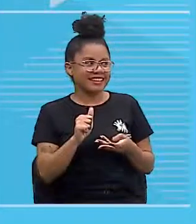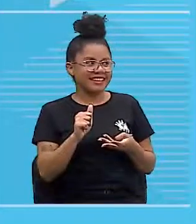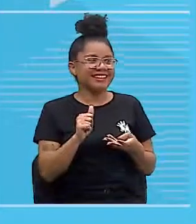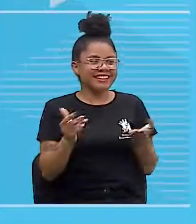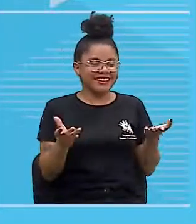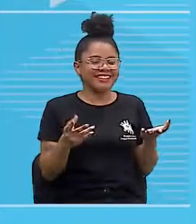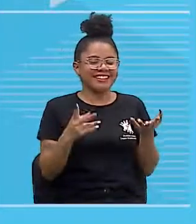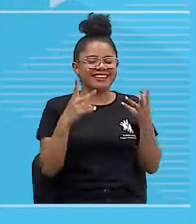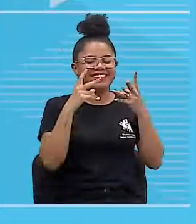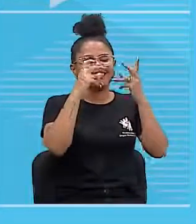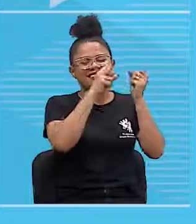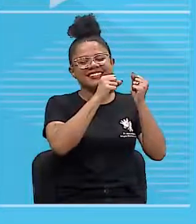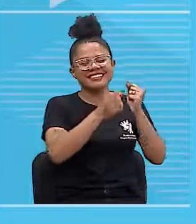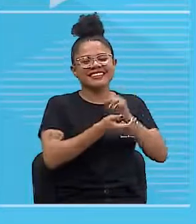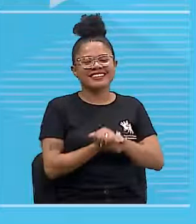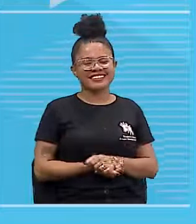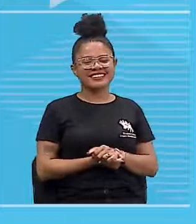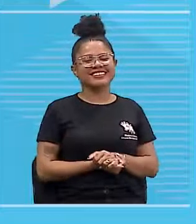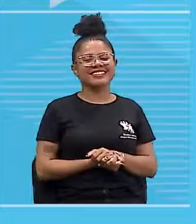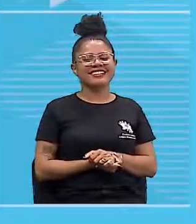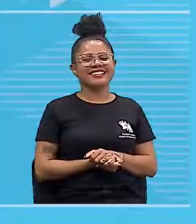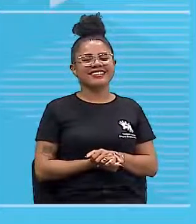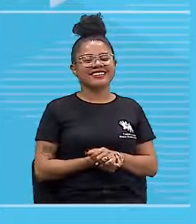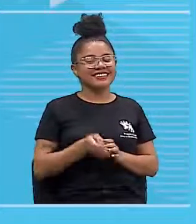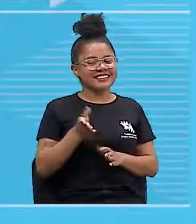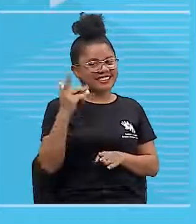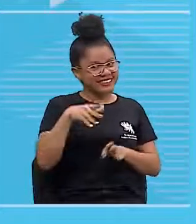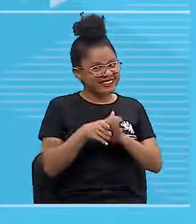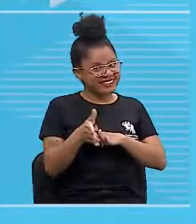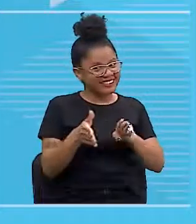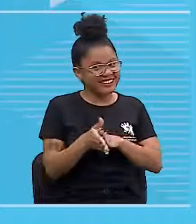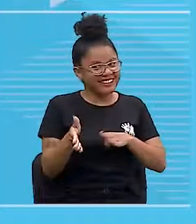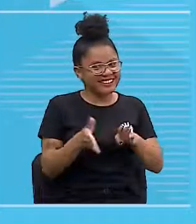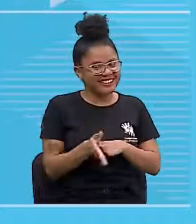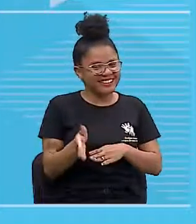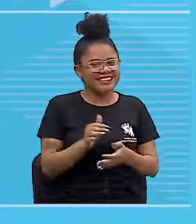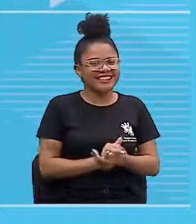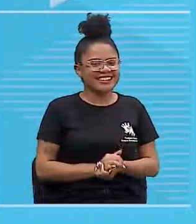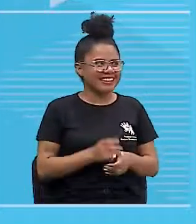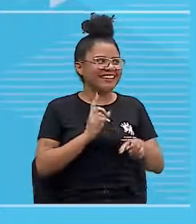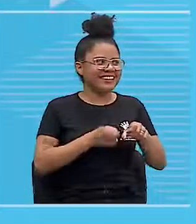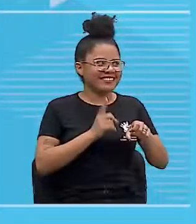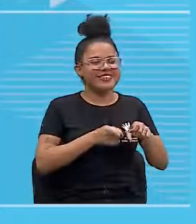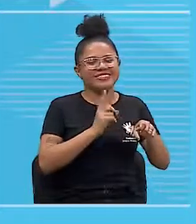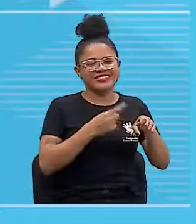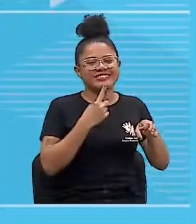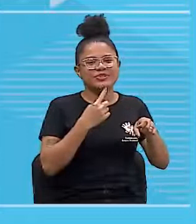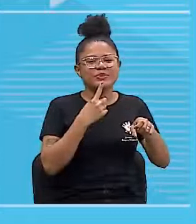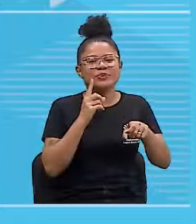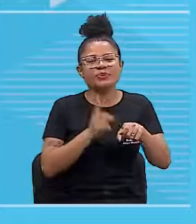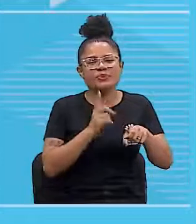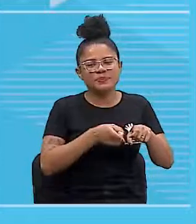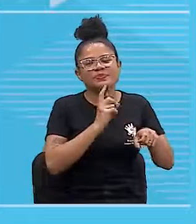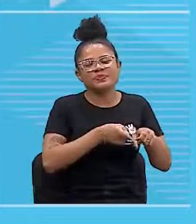muito forte né anemia aí eu já dou uma dica melhor como a beterraba como a